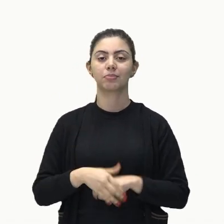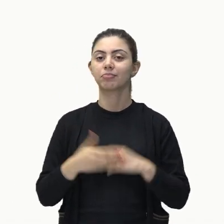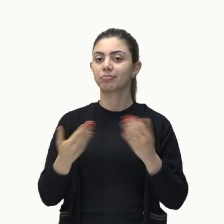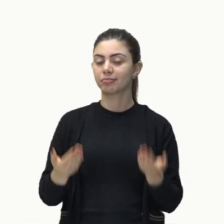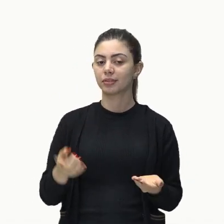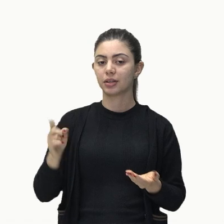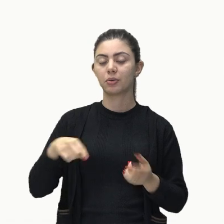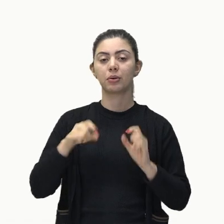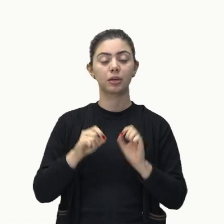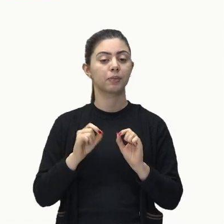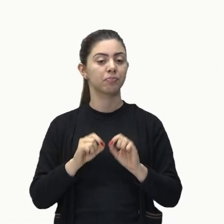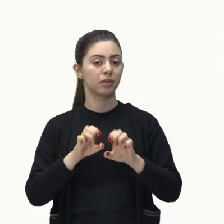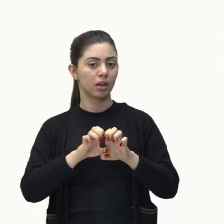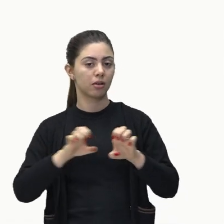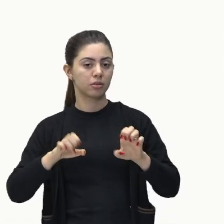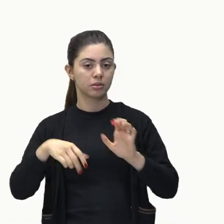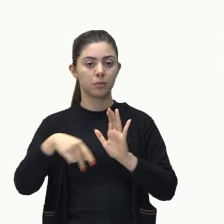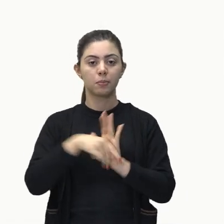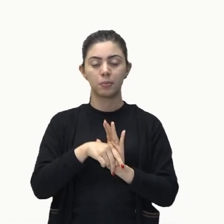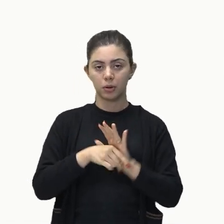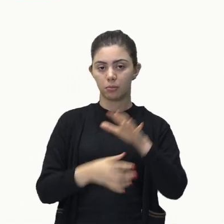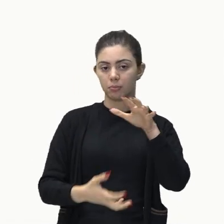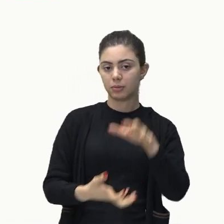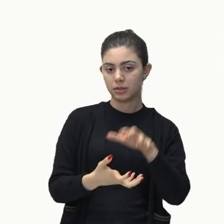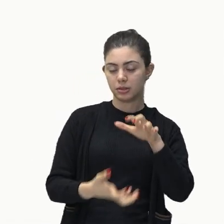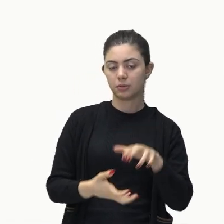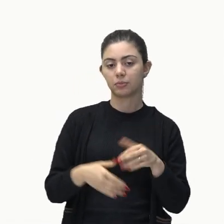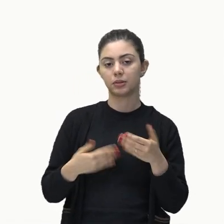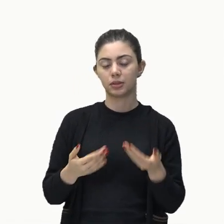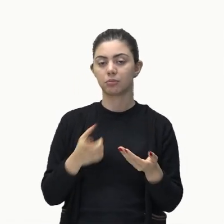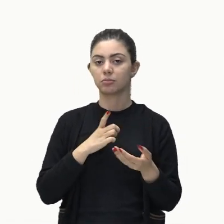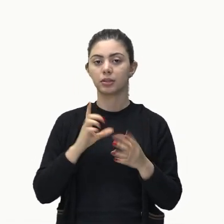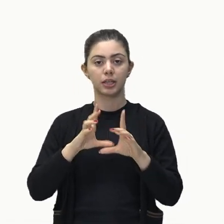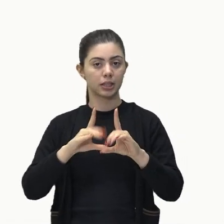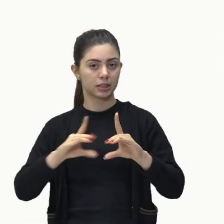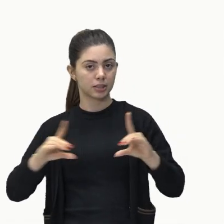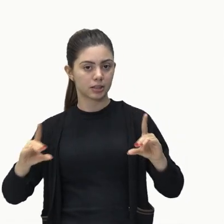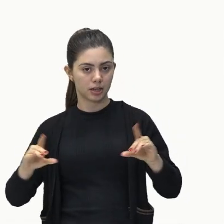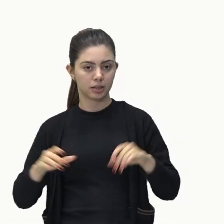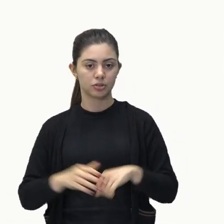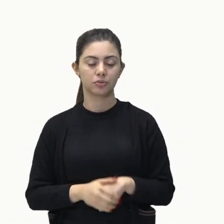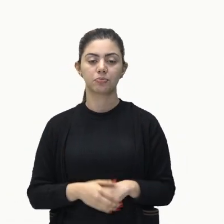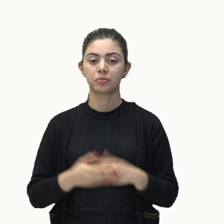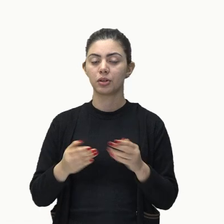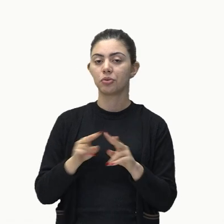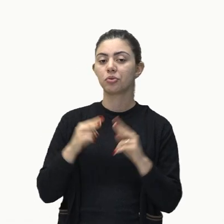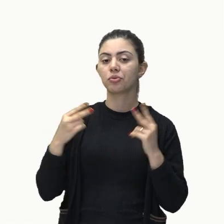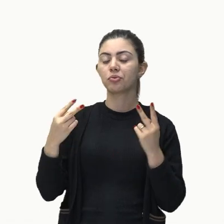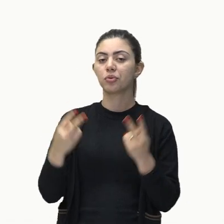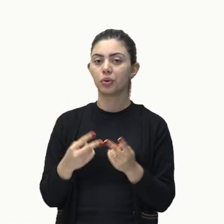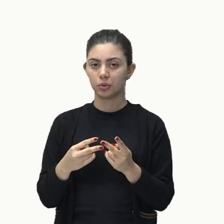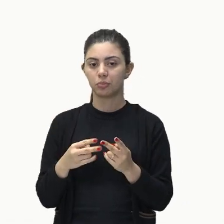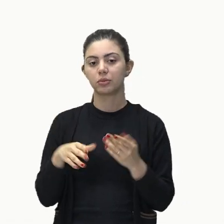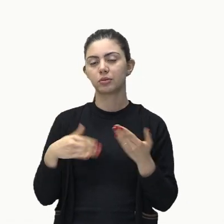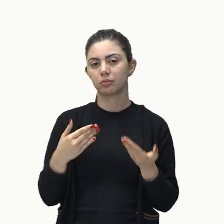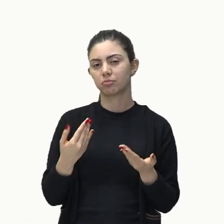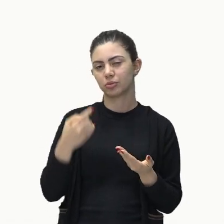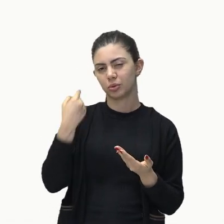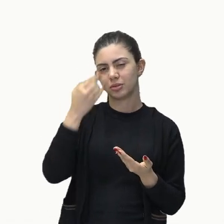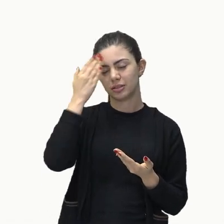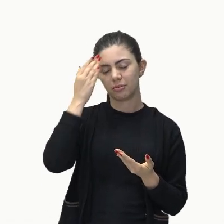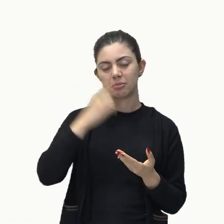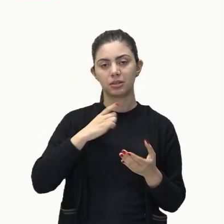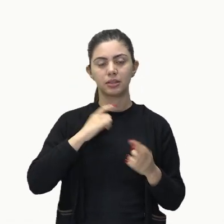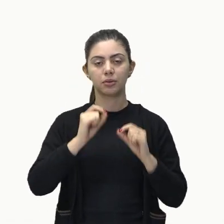a equação do empuxo, quer dizer, densidade, eu tenho a densidade, ela está aqui. O volume de água deslocado, como o corpo está